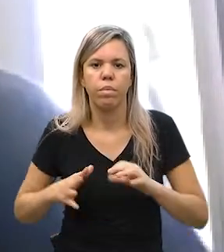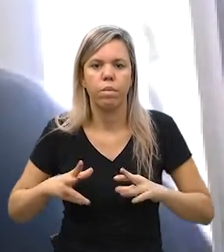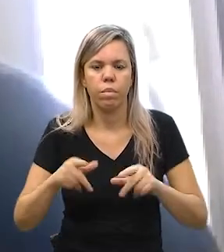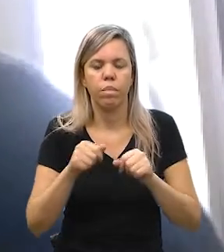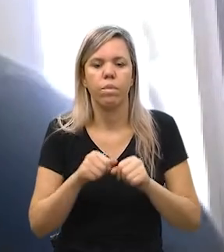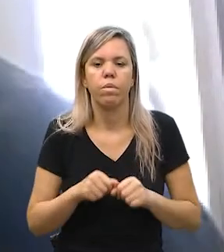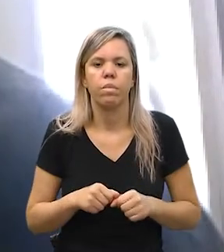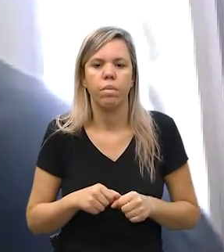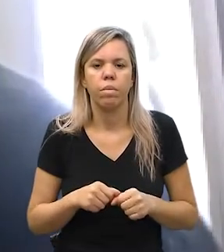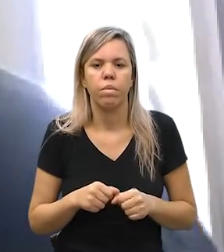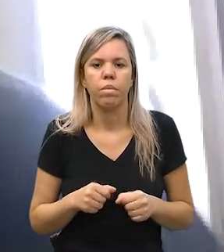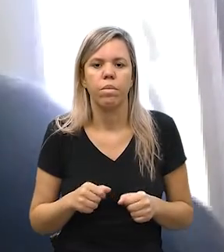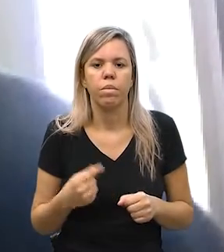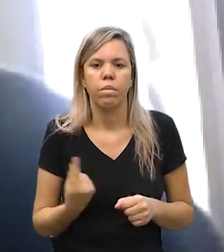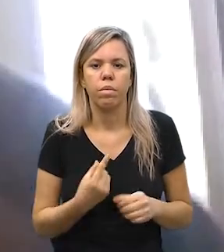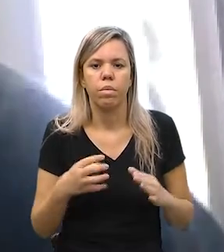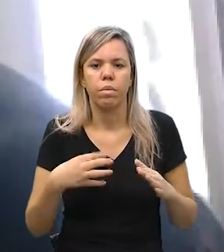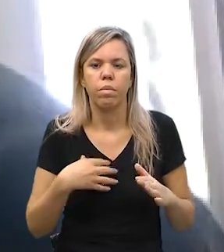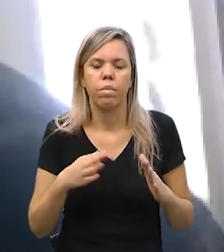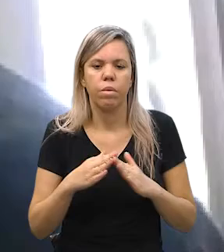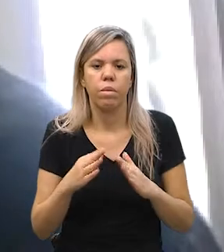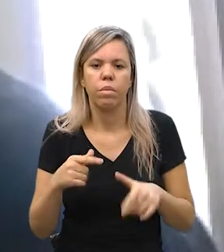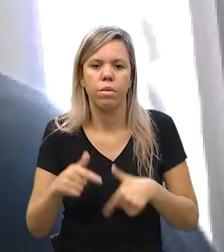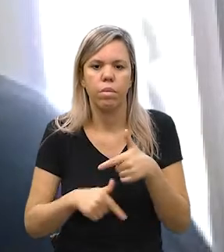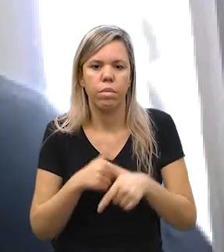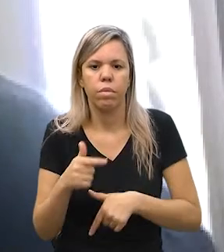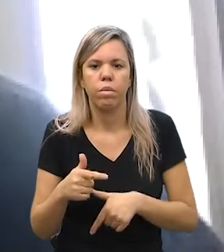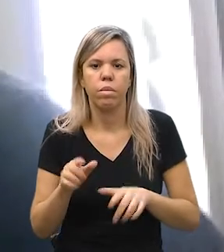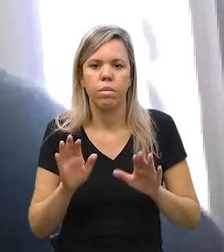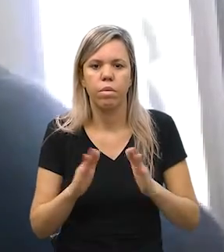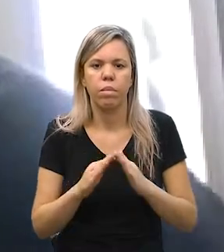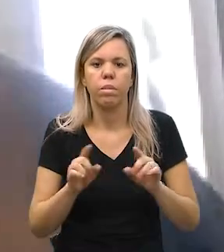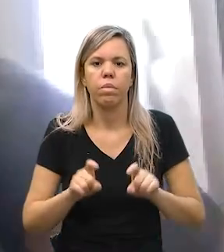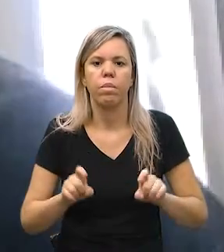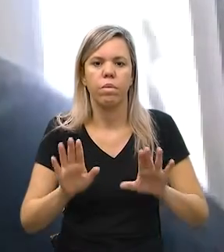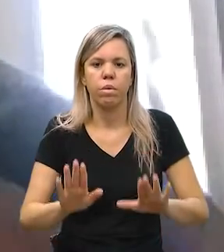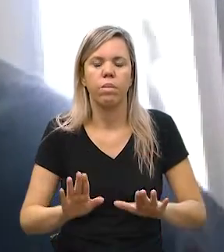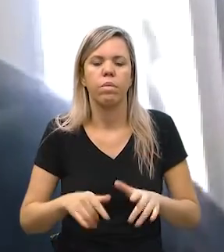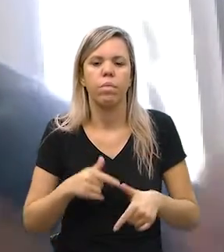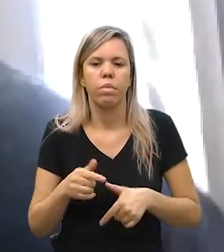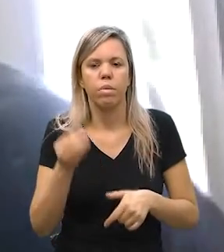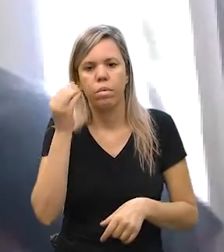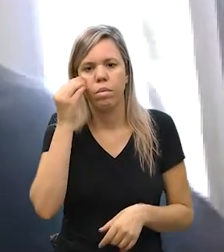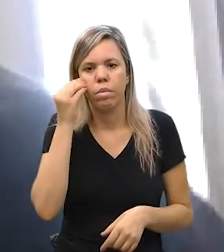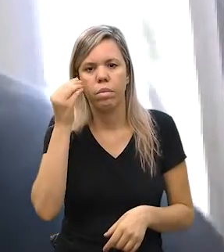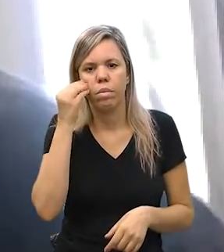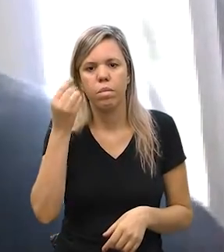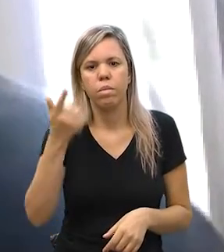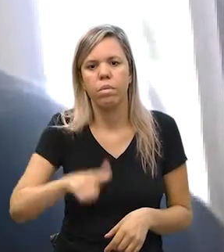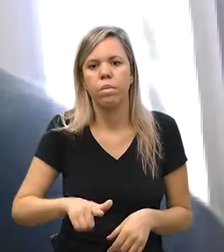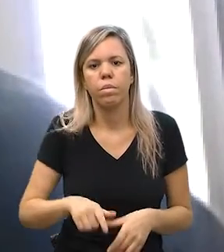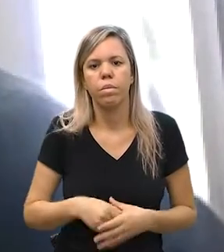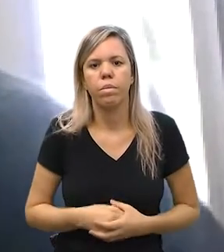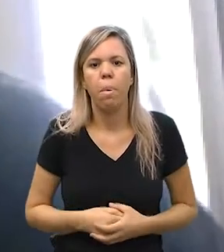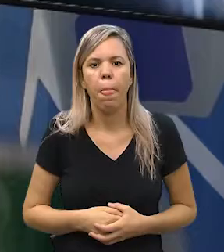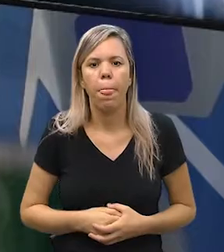essas medidas, confinados. Muitos trabalhando home office, muitos tentando de